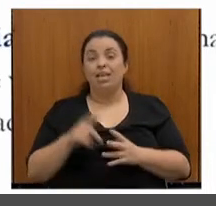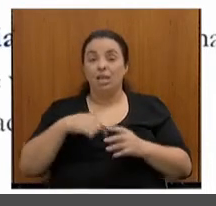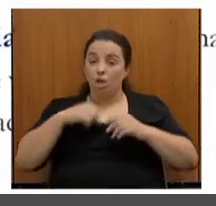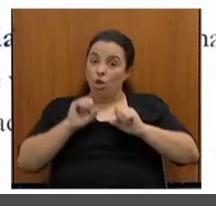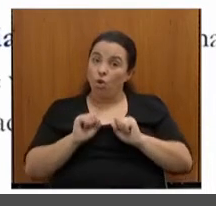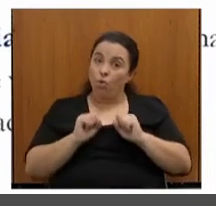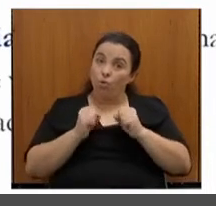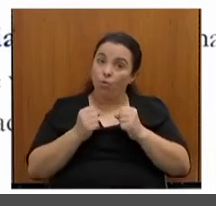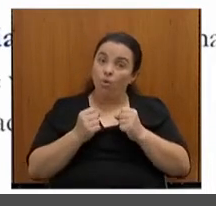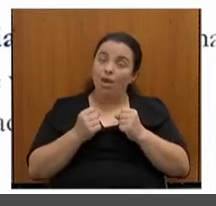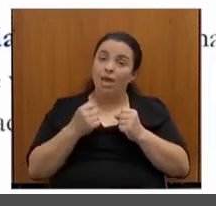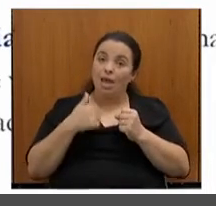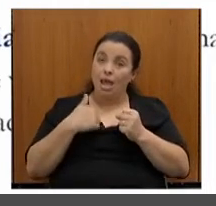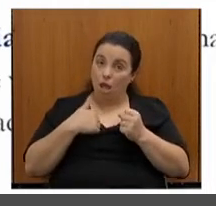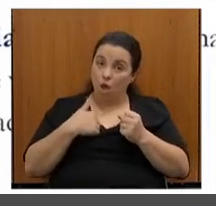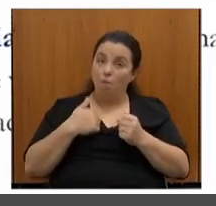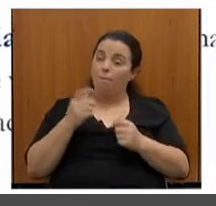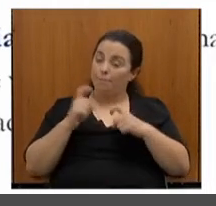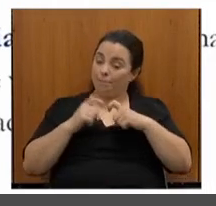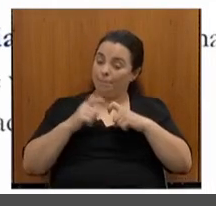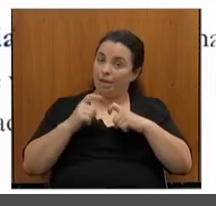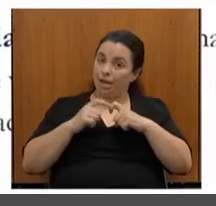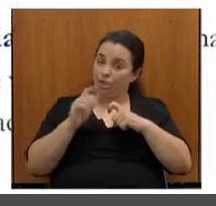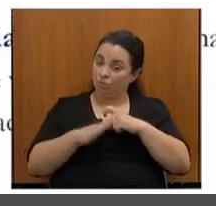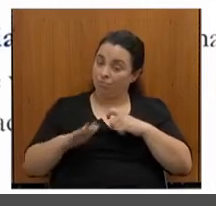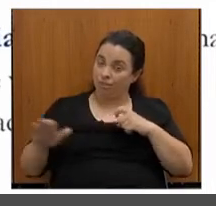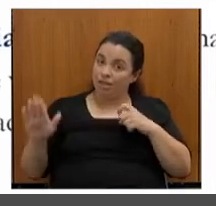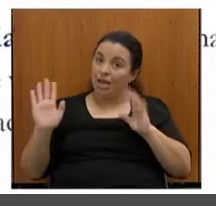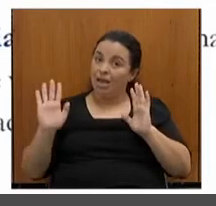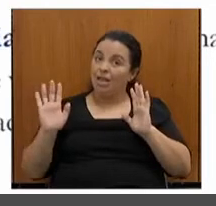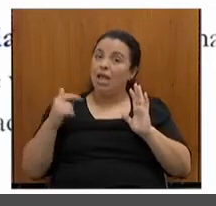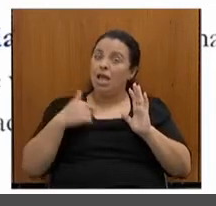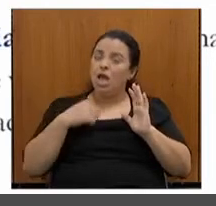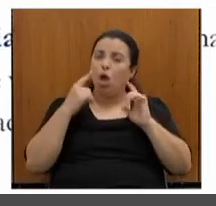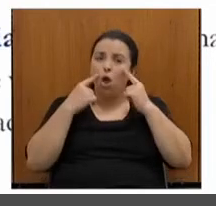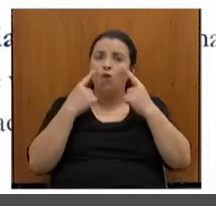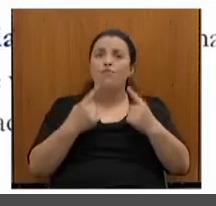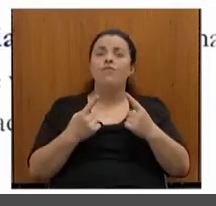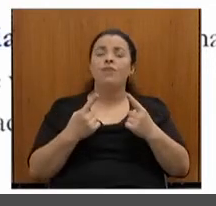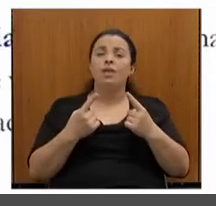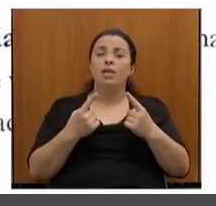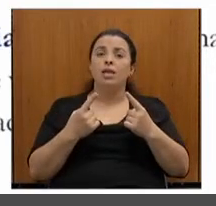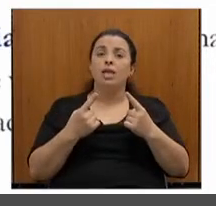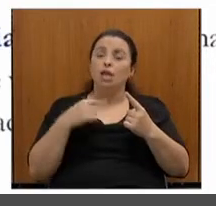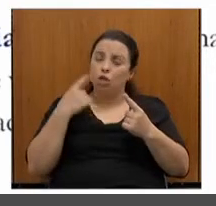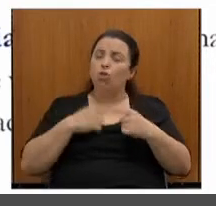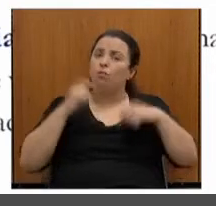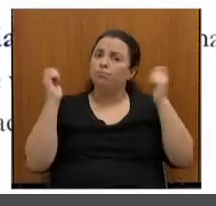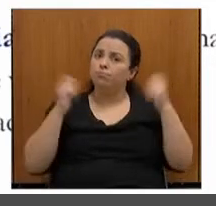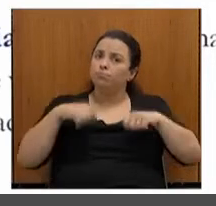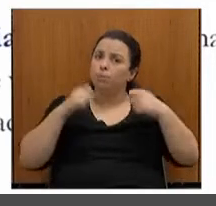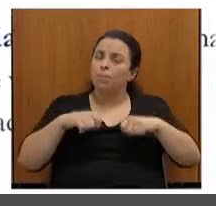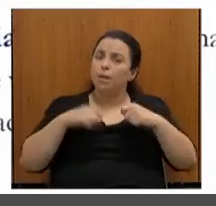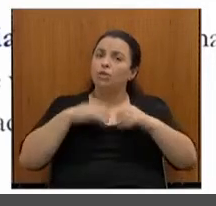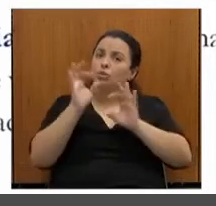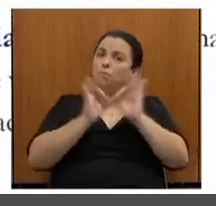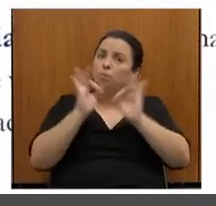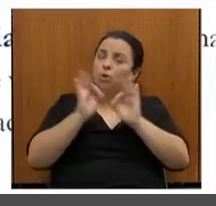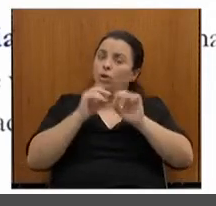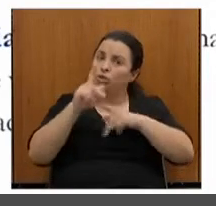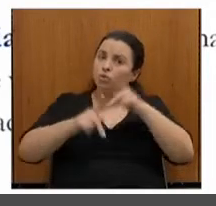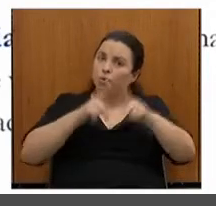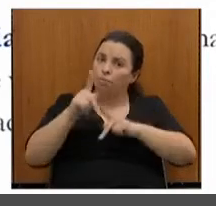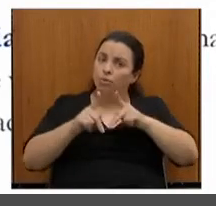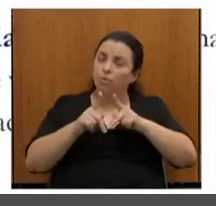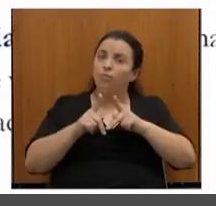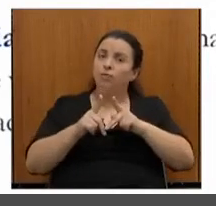com sucesso, somos capazes de fazer políticas públicas, e atuações que promovam o bem-estar